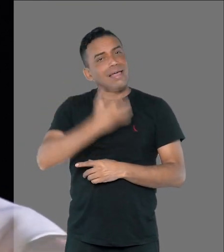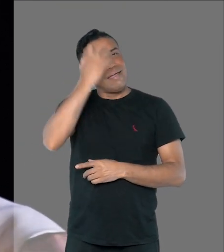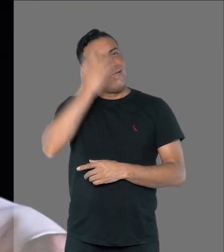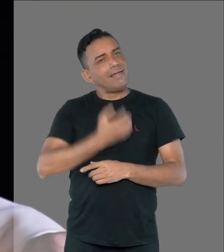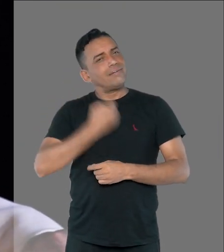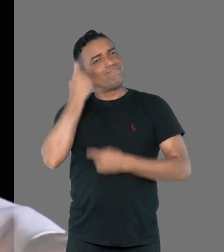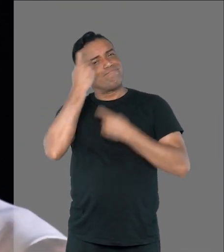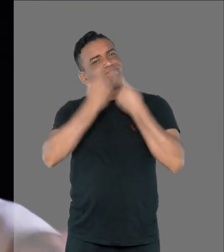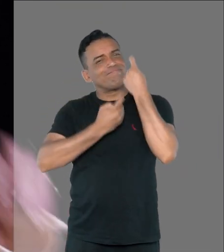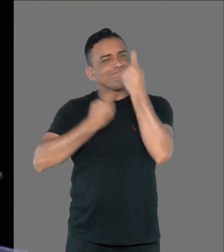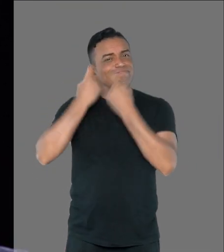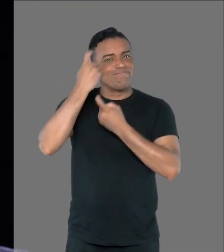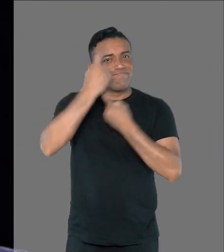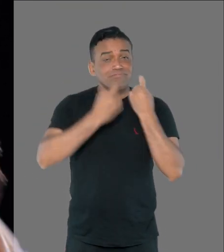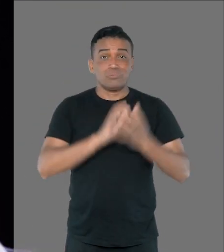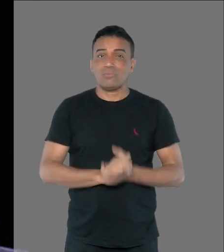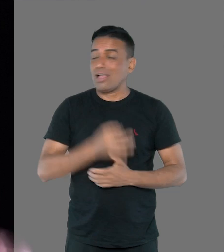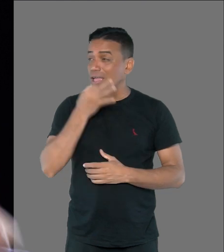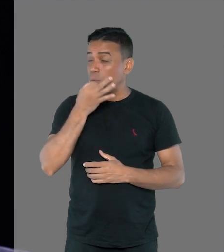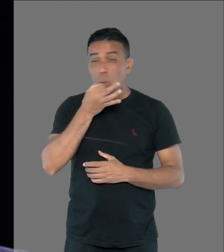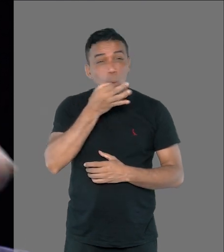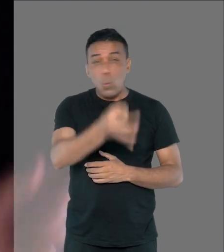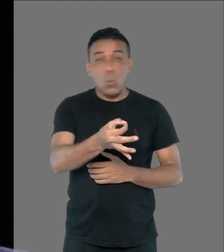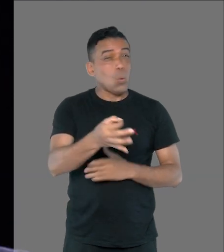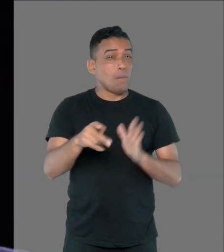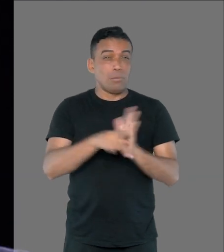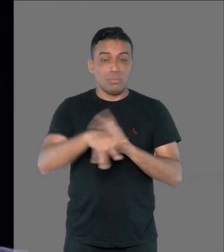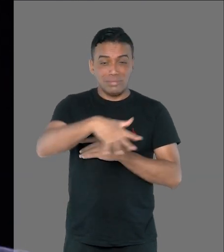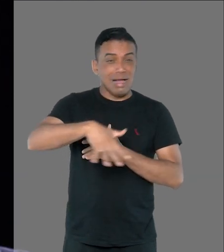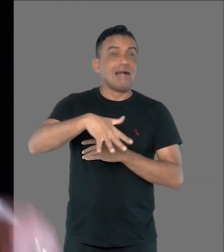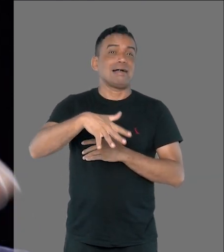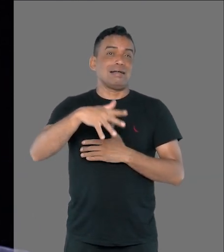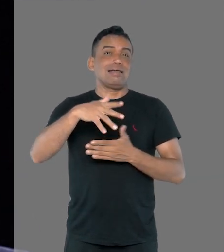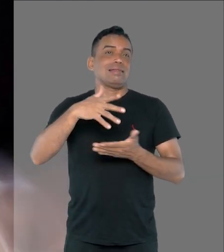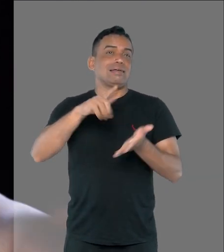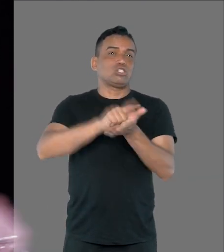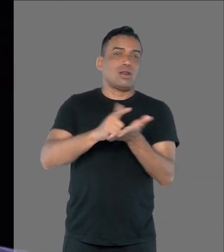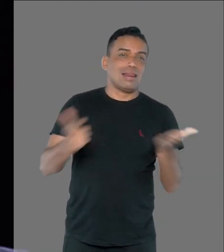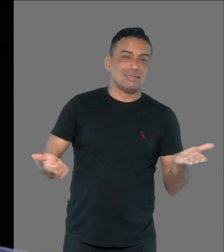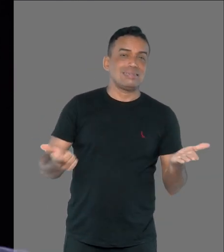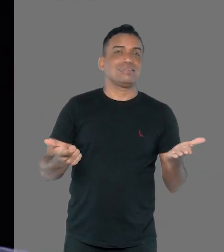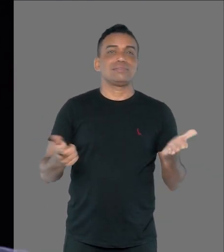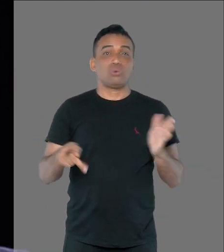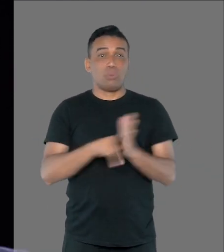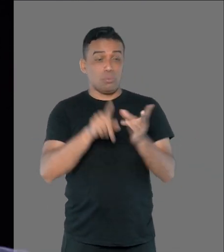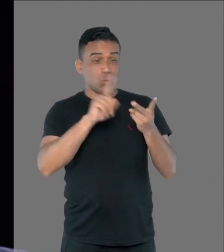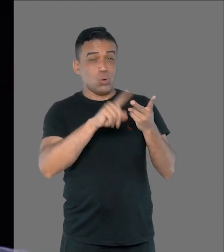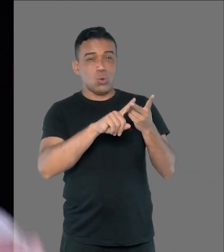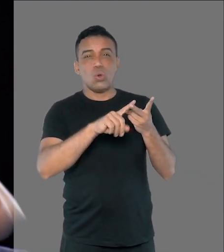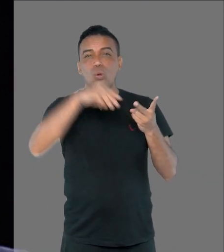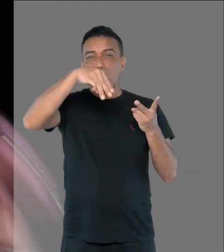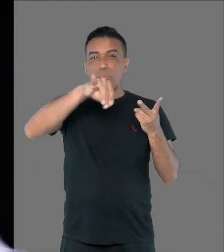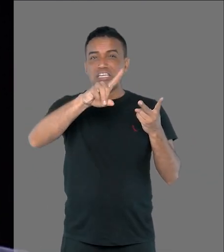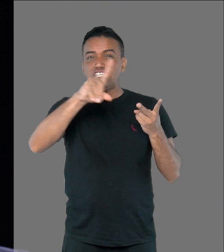seriamente preocupada. E eu acho que há um desleixo por parte do jornalismo. Eu acho que há um desleixo por parte da mídia.